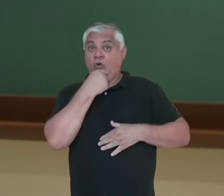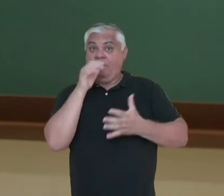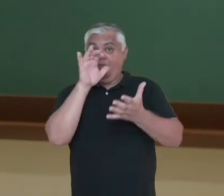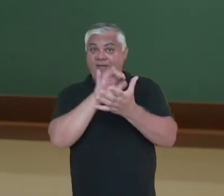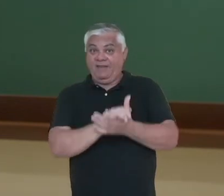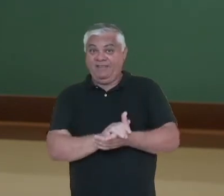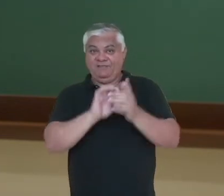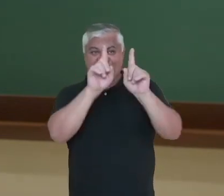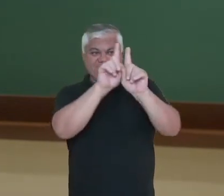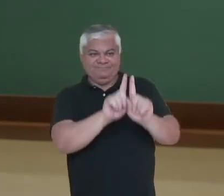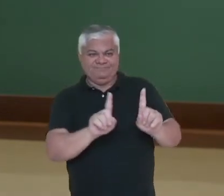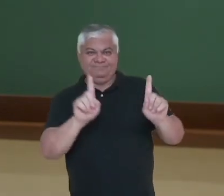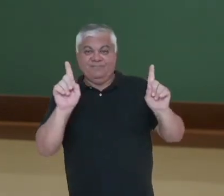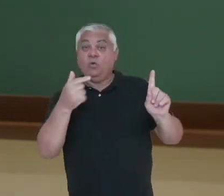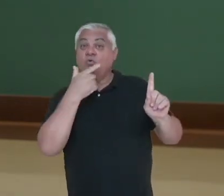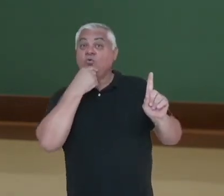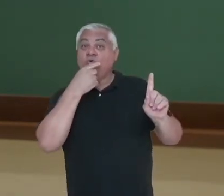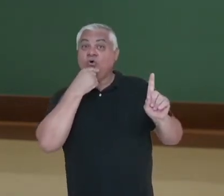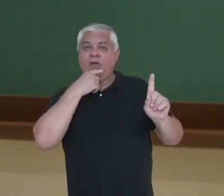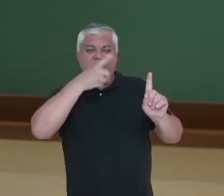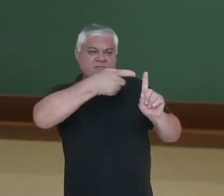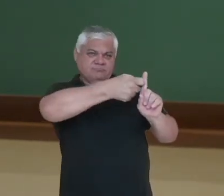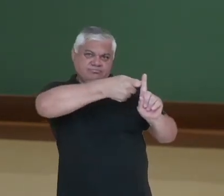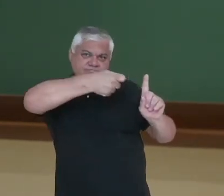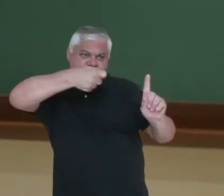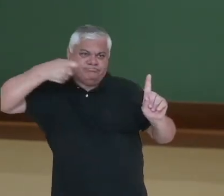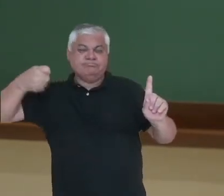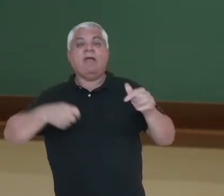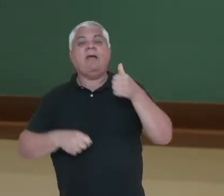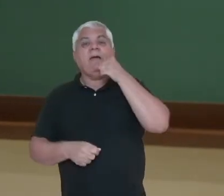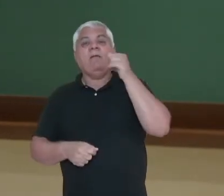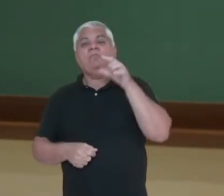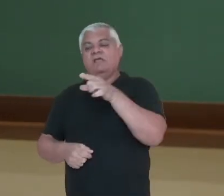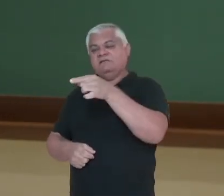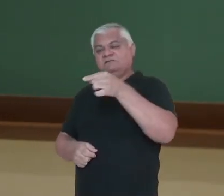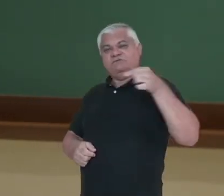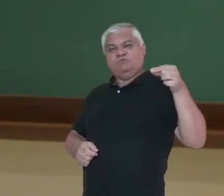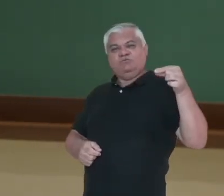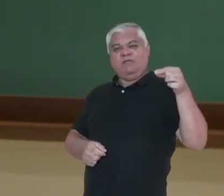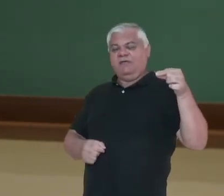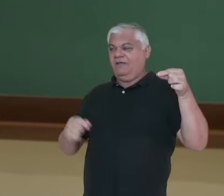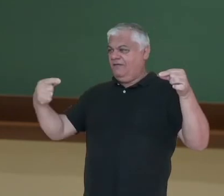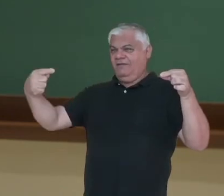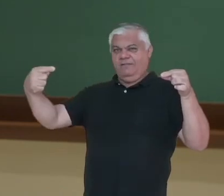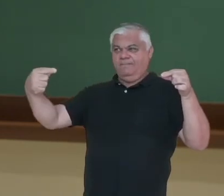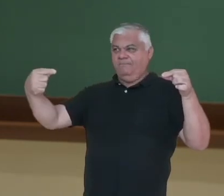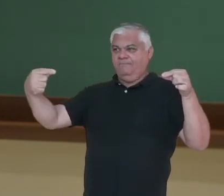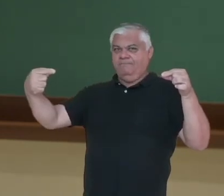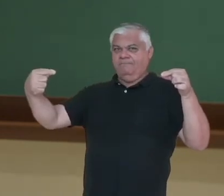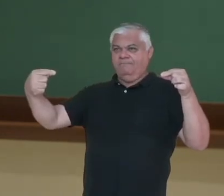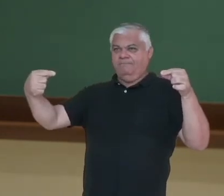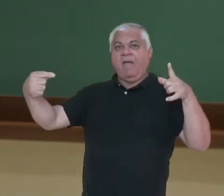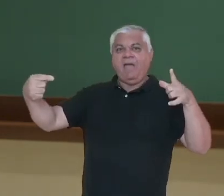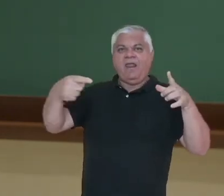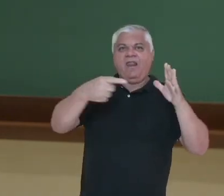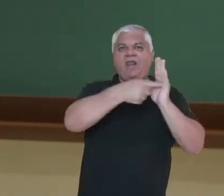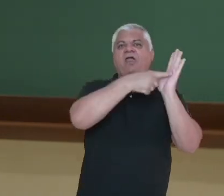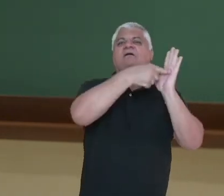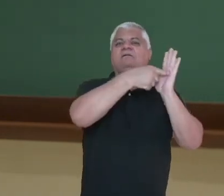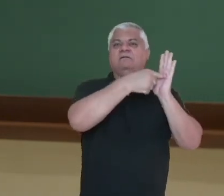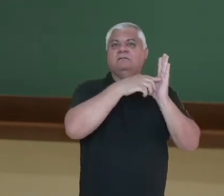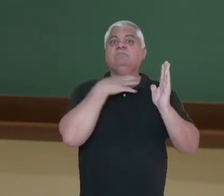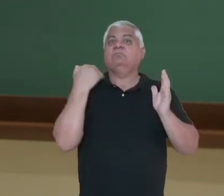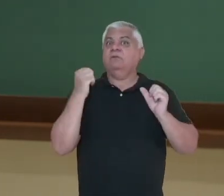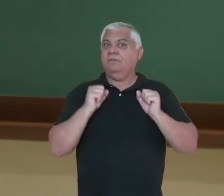Repouso, 1980, e Lulay estão com arco, eles dois estão em 45 graus, quer dizer, se um deles soltar o arco, vai acontecer um acidente muito grave. Então,